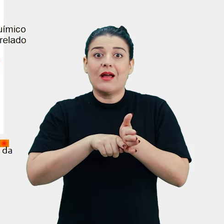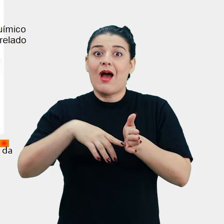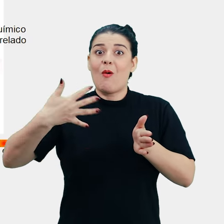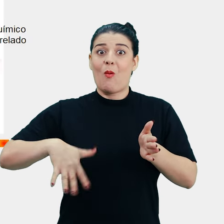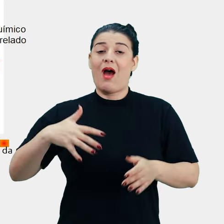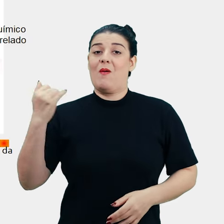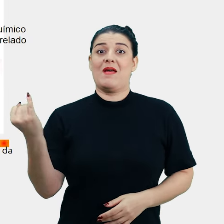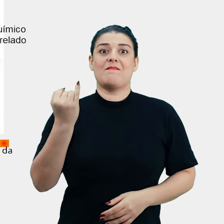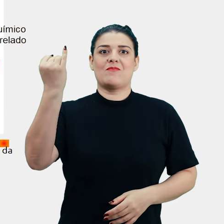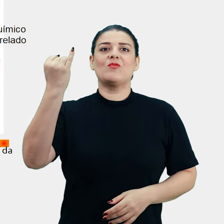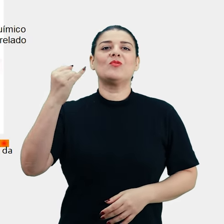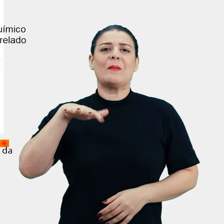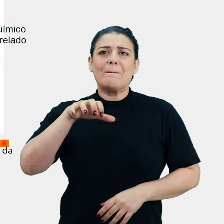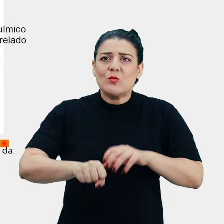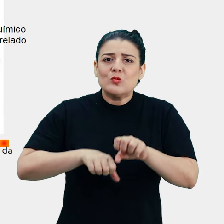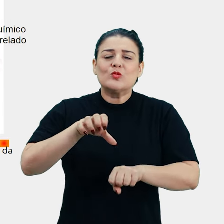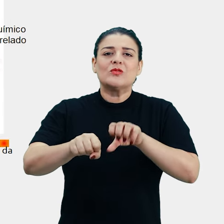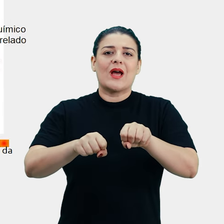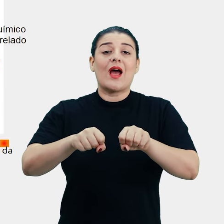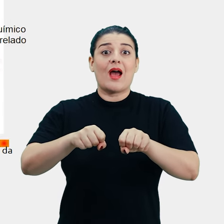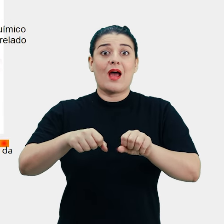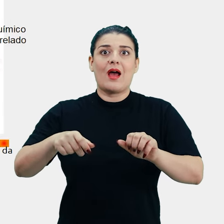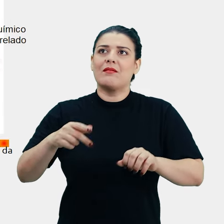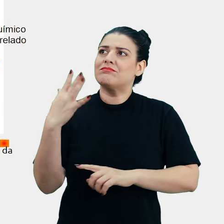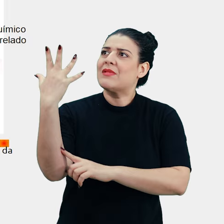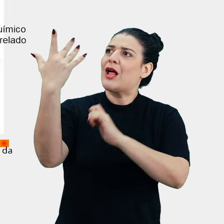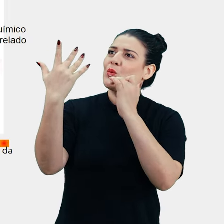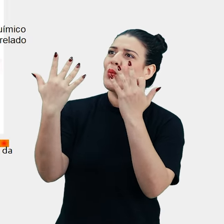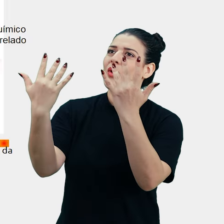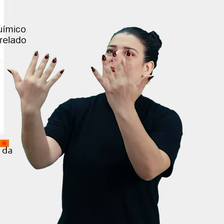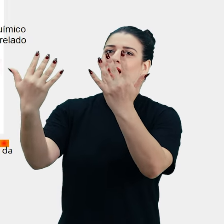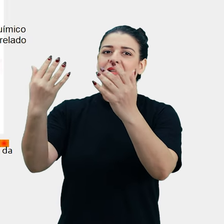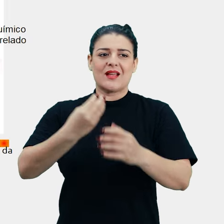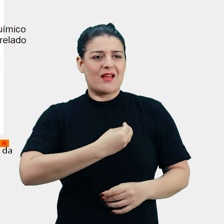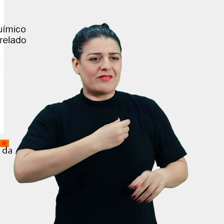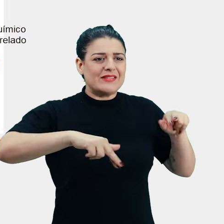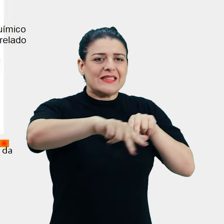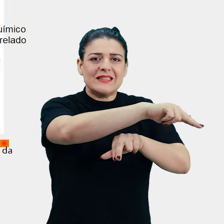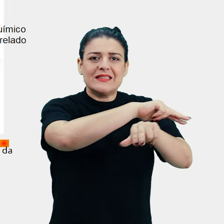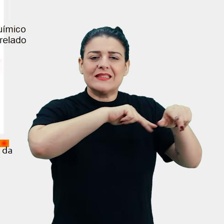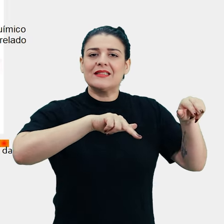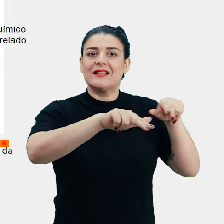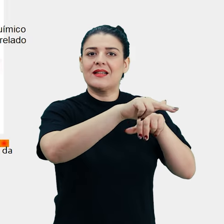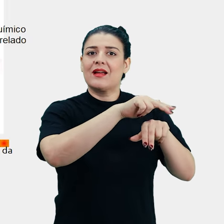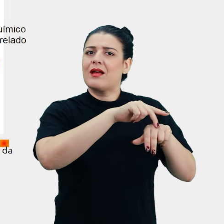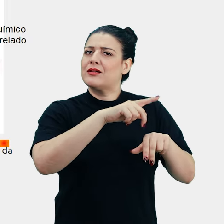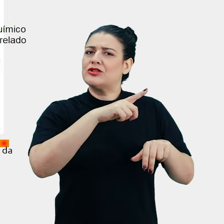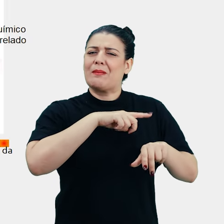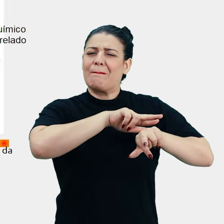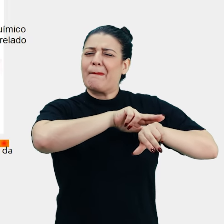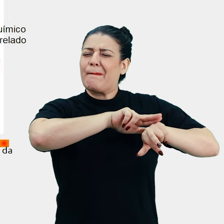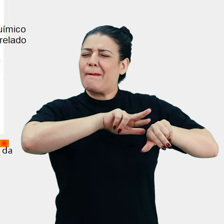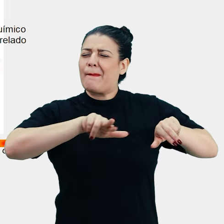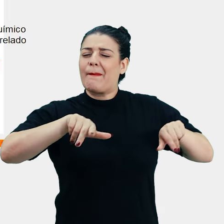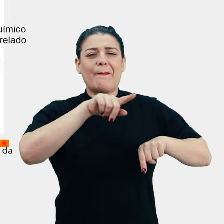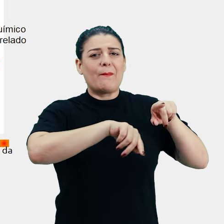importância e relevância a gente buscar na nossa própria natureza, na nossa própria biodiversidade, que é fonte de tantas